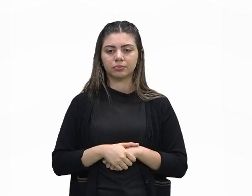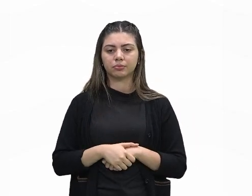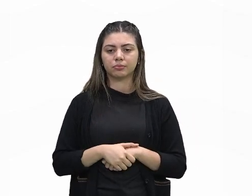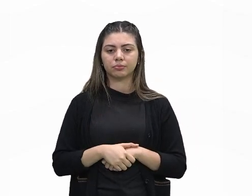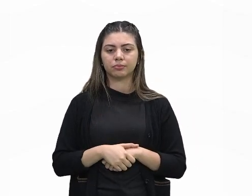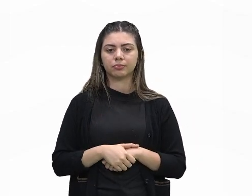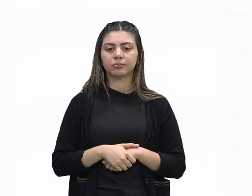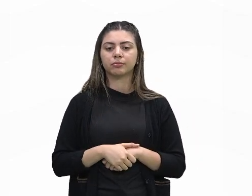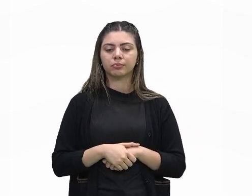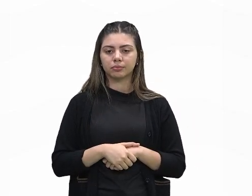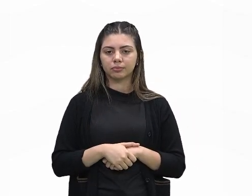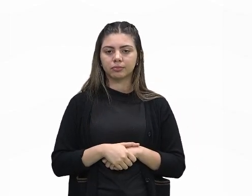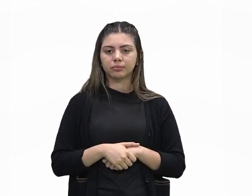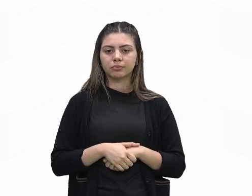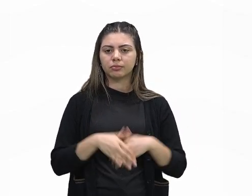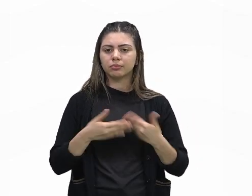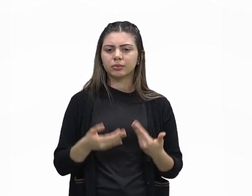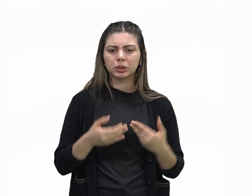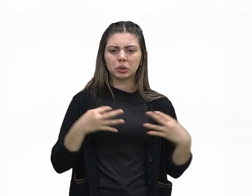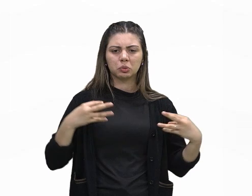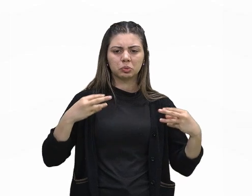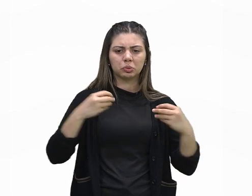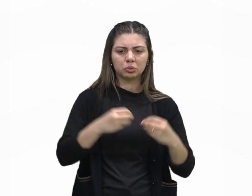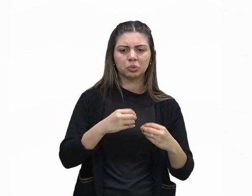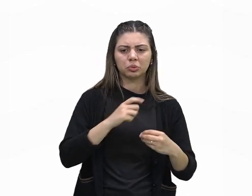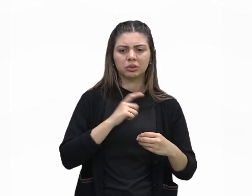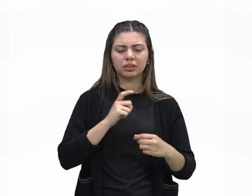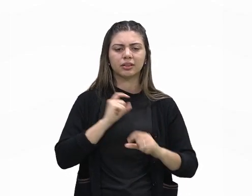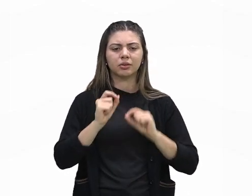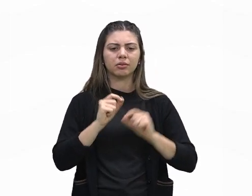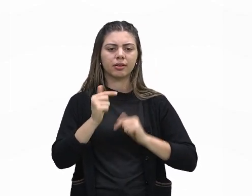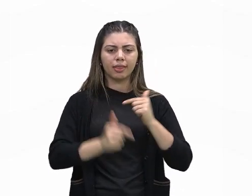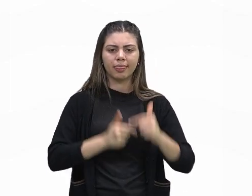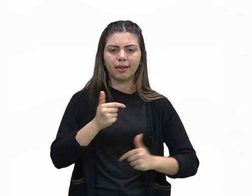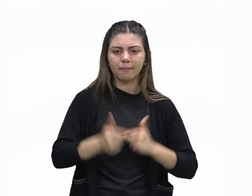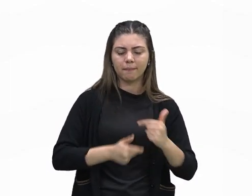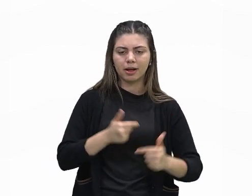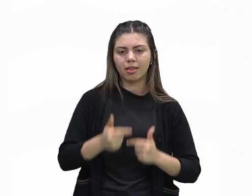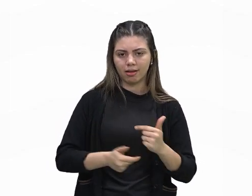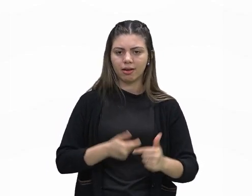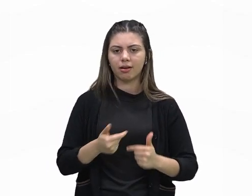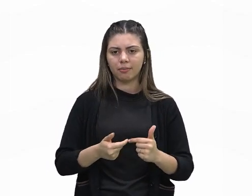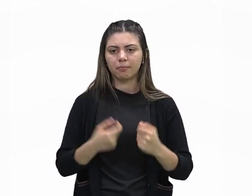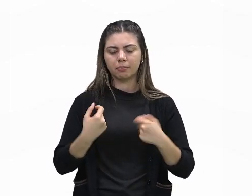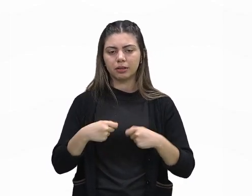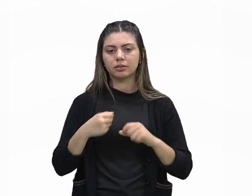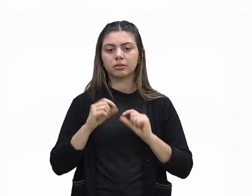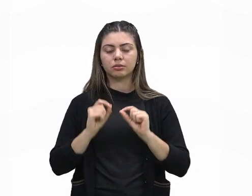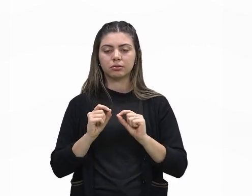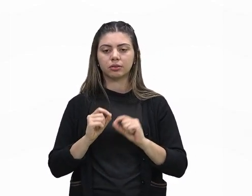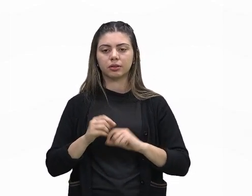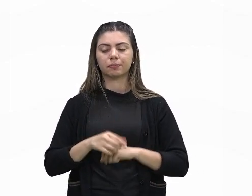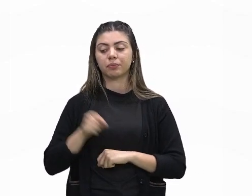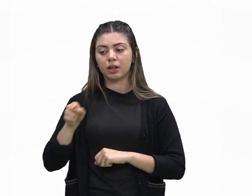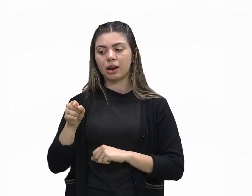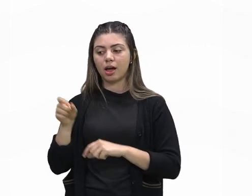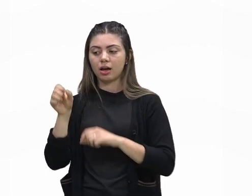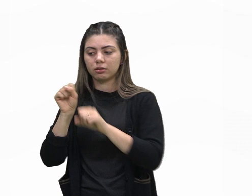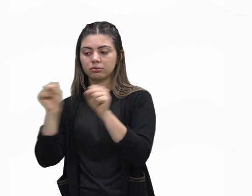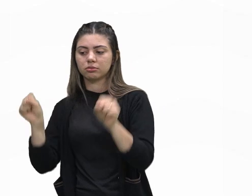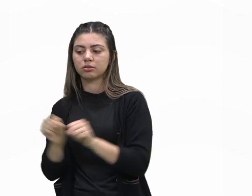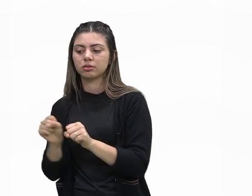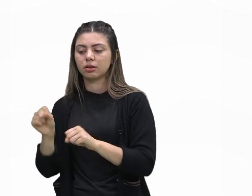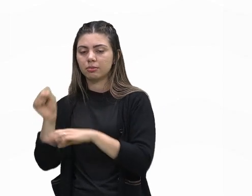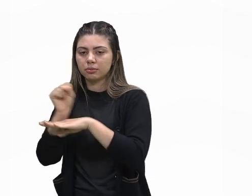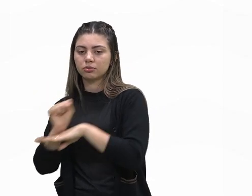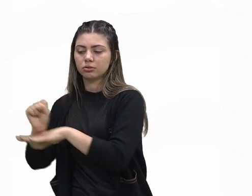lucro, né? Tudo que é produzido tem lucro. Então, segundo a teoria socialista, o